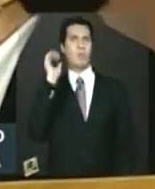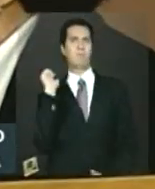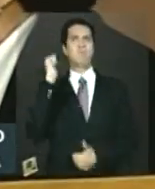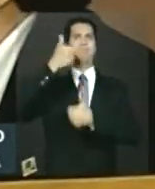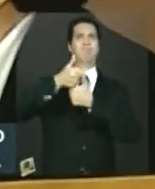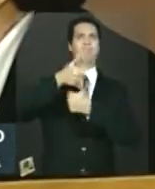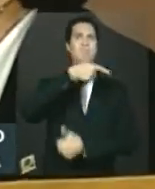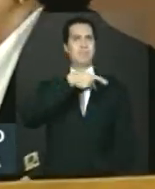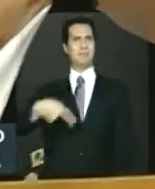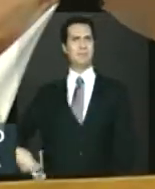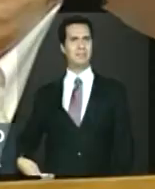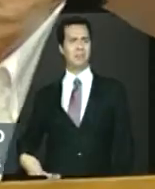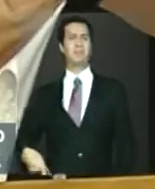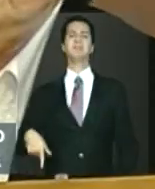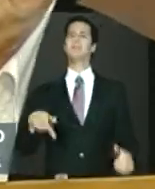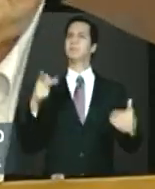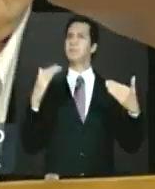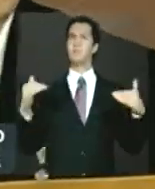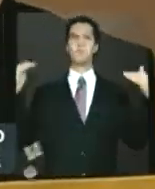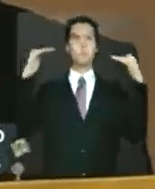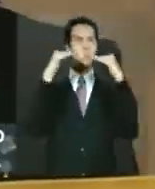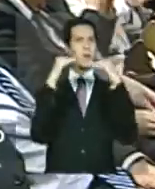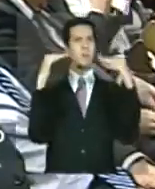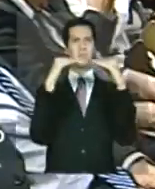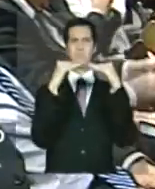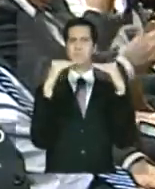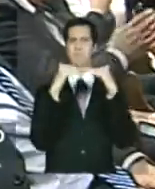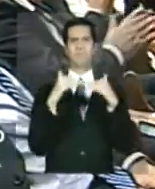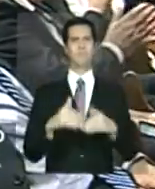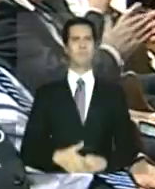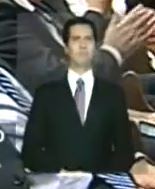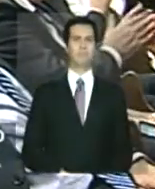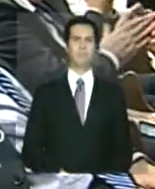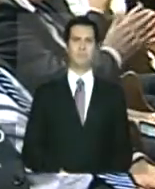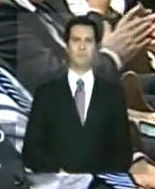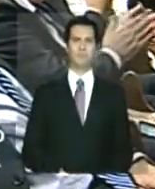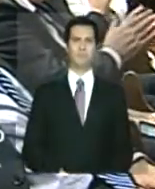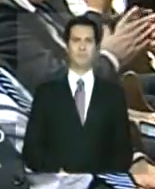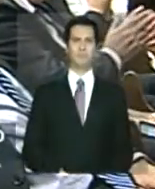República do Brasil portanto graça